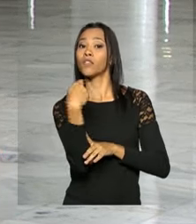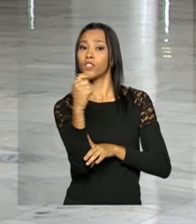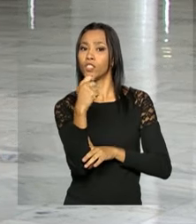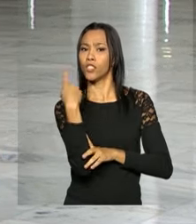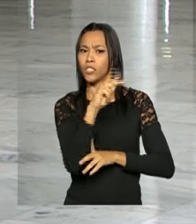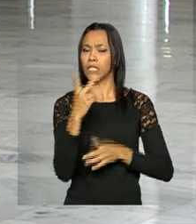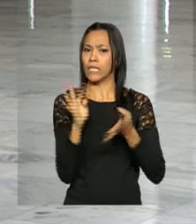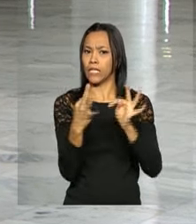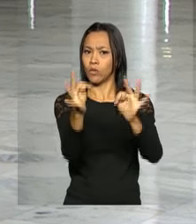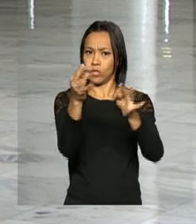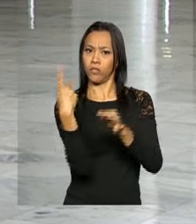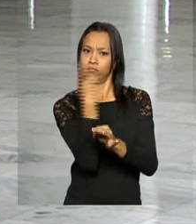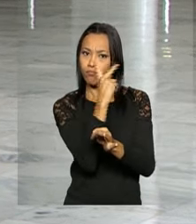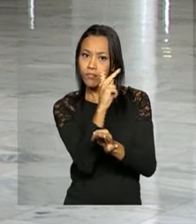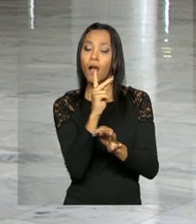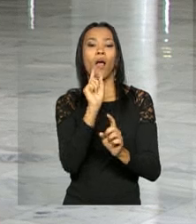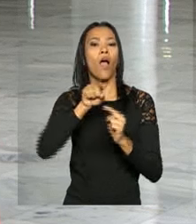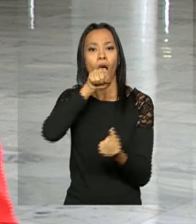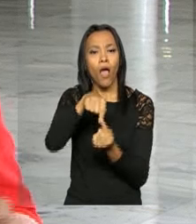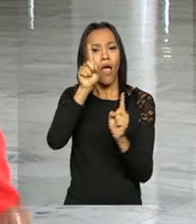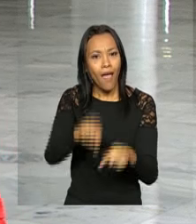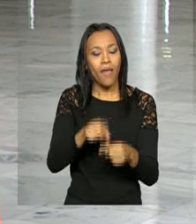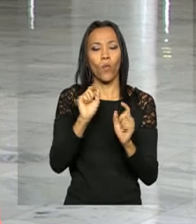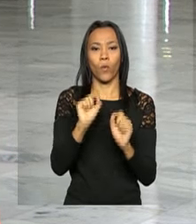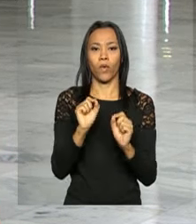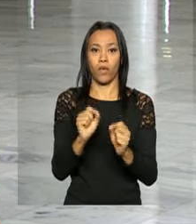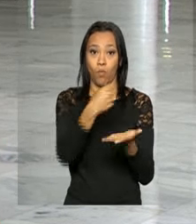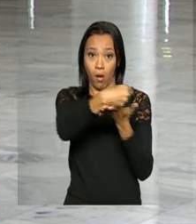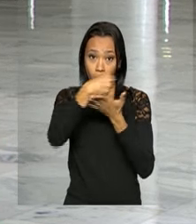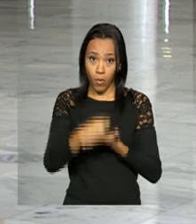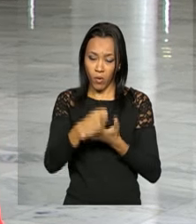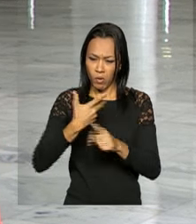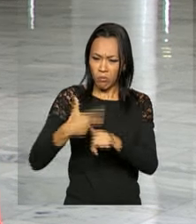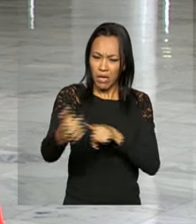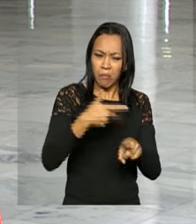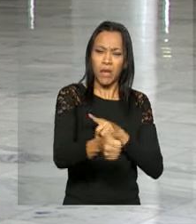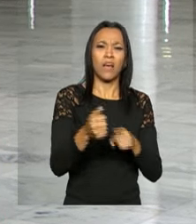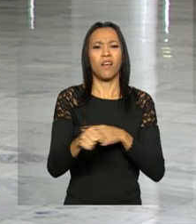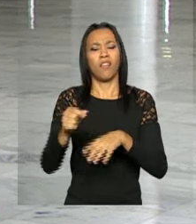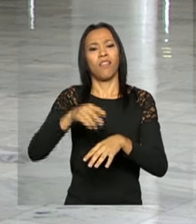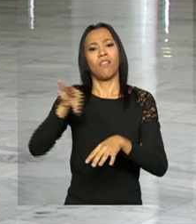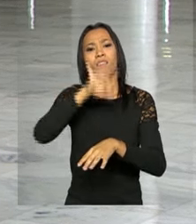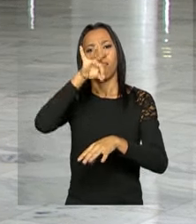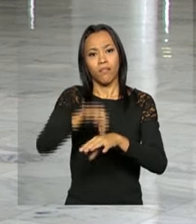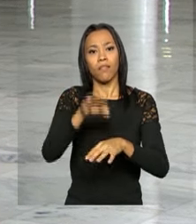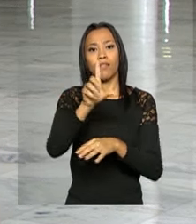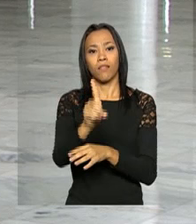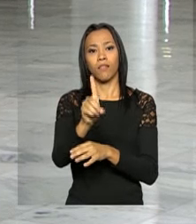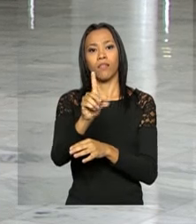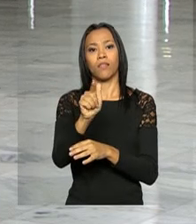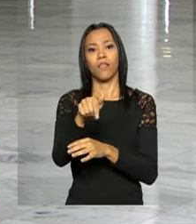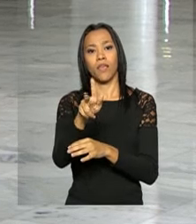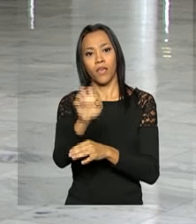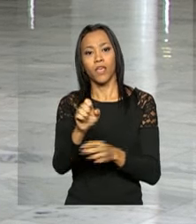da Ciência, Tecnologia e Inovação é uma cooperação no combate à epidemia de dengue, chicungúnia e zica vírus.